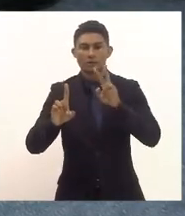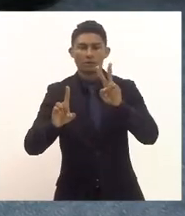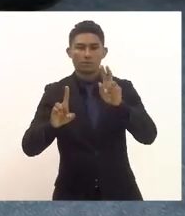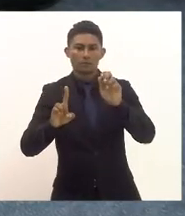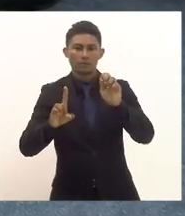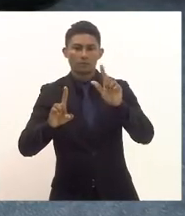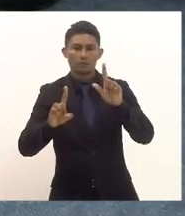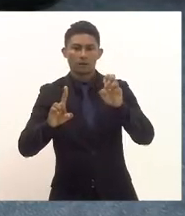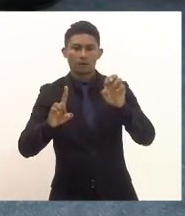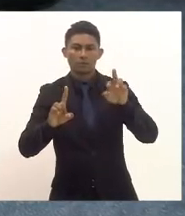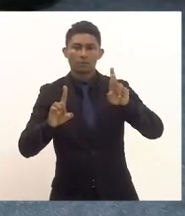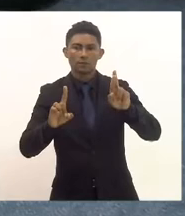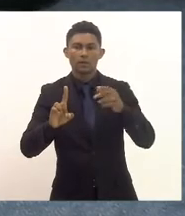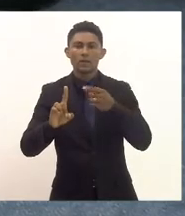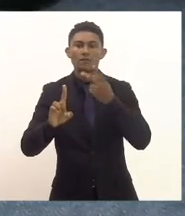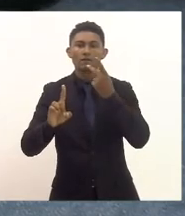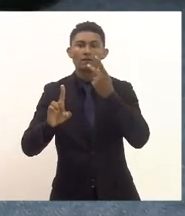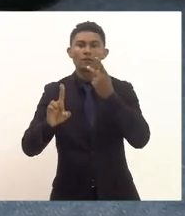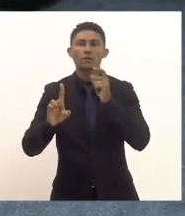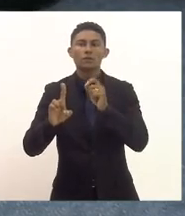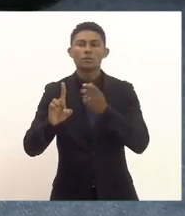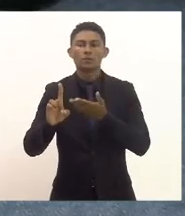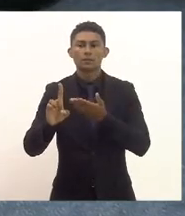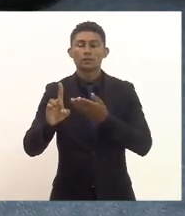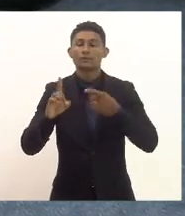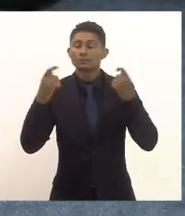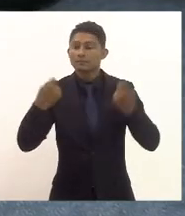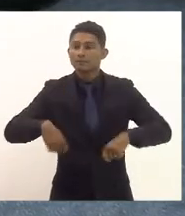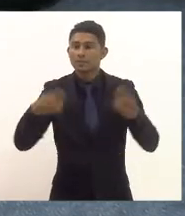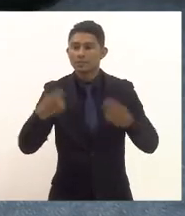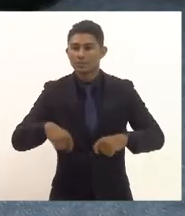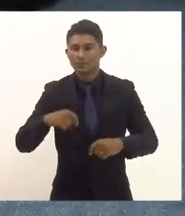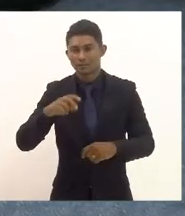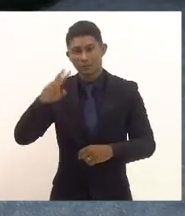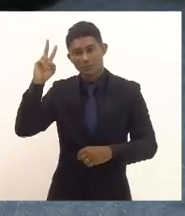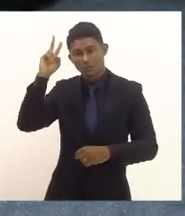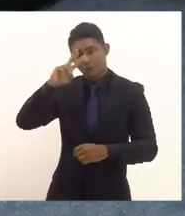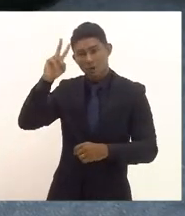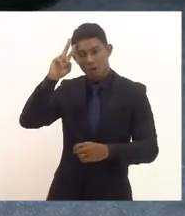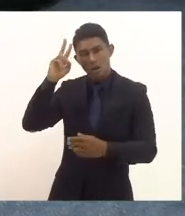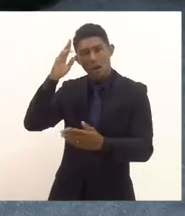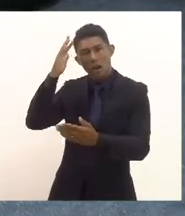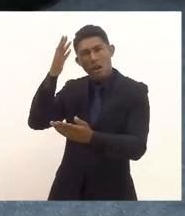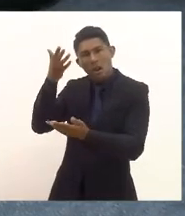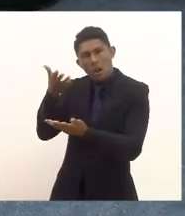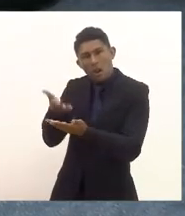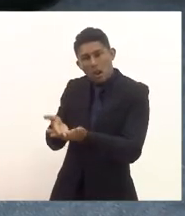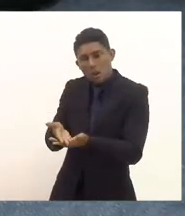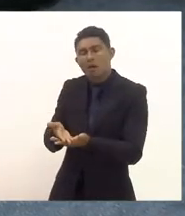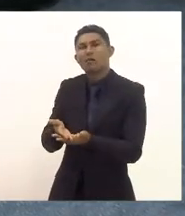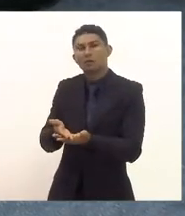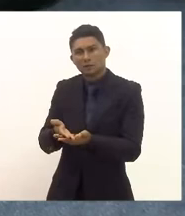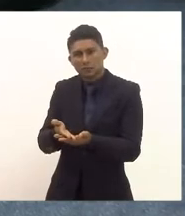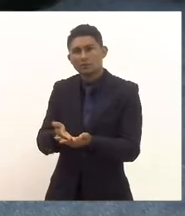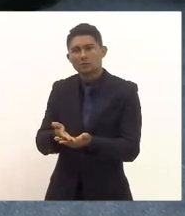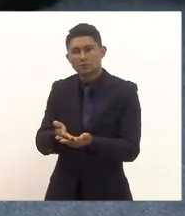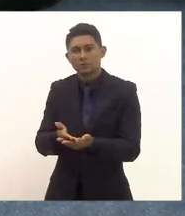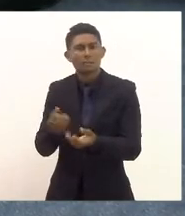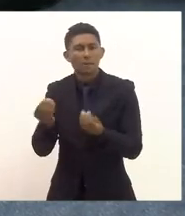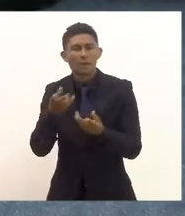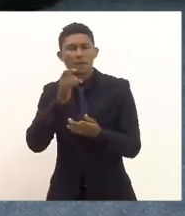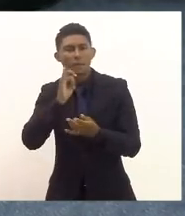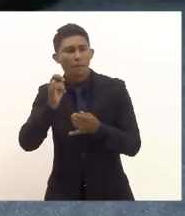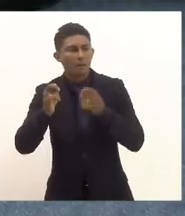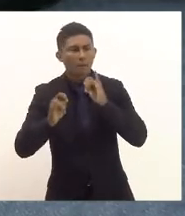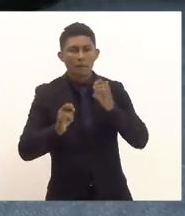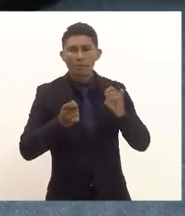teoria da história quando ele dizia que era preciso é escovar a história a contrapelo para que as narrativas históricas um dos vencidos